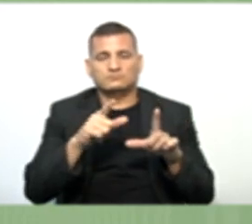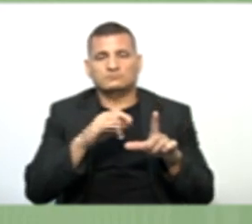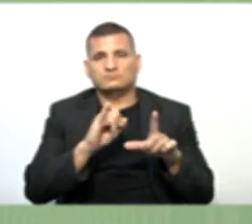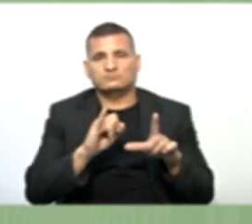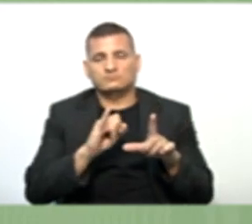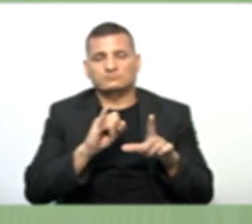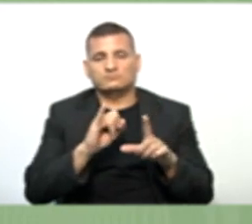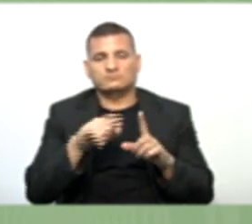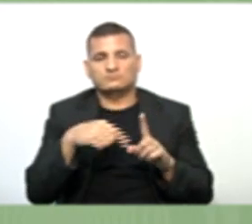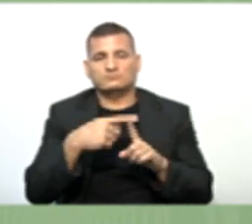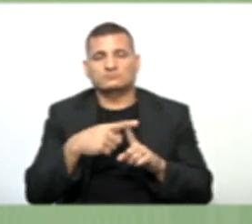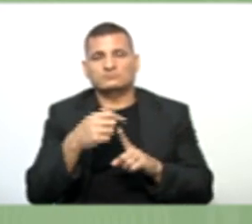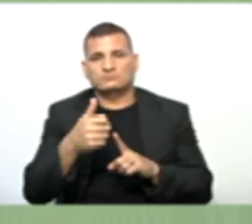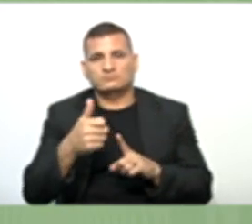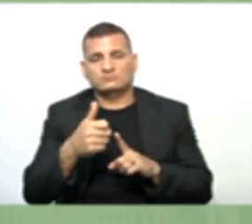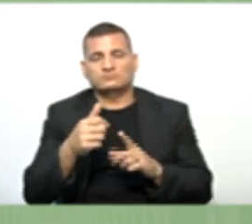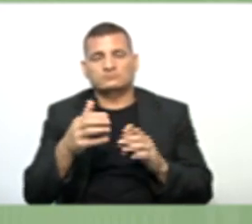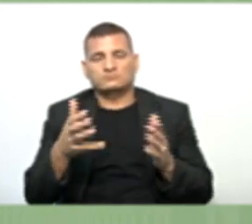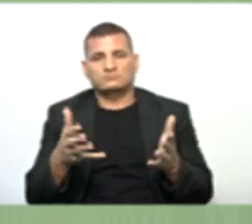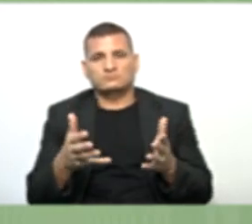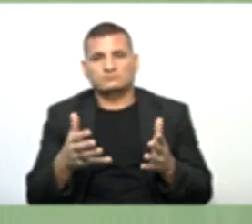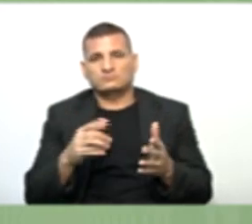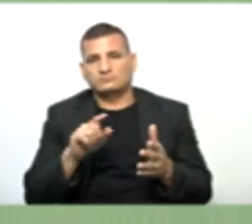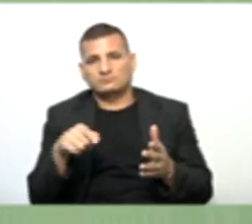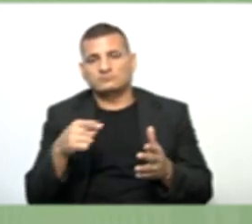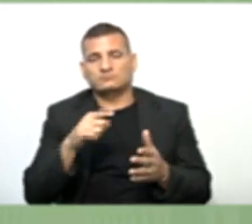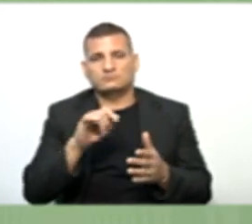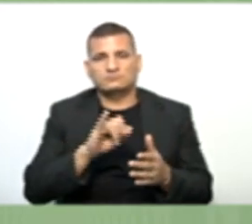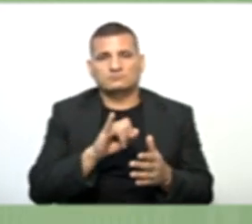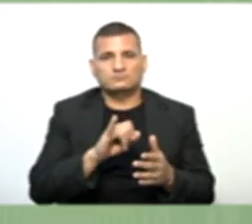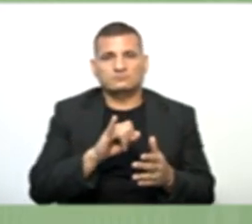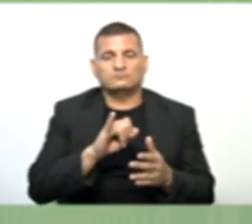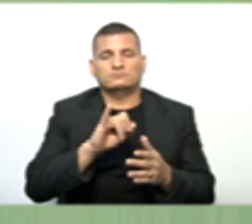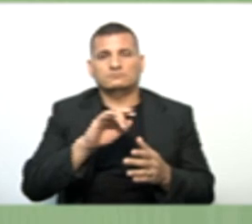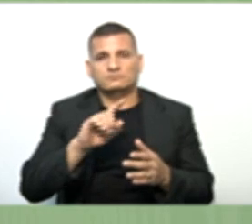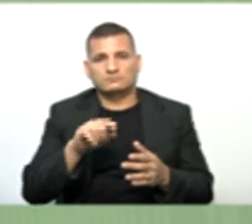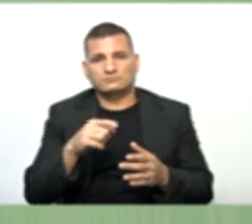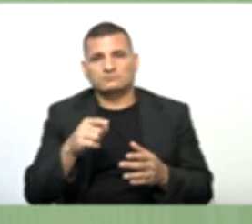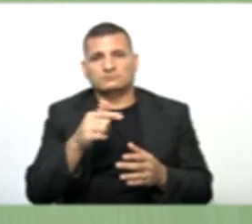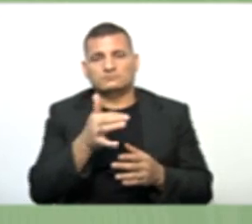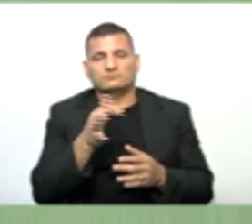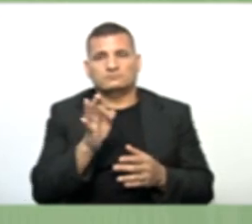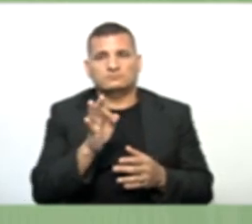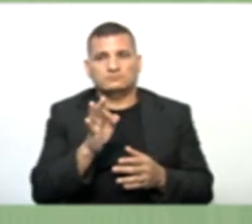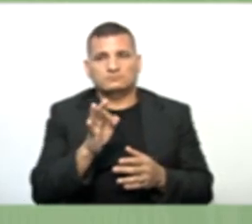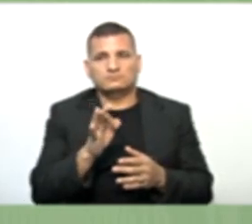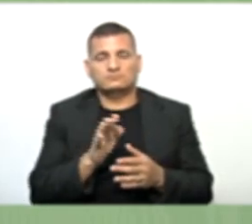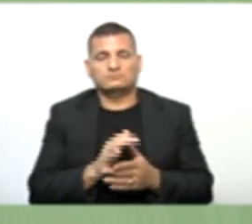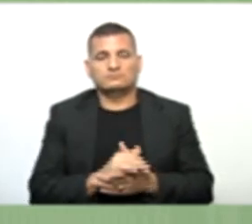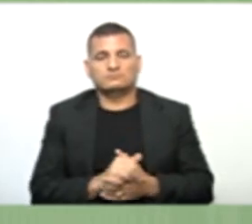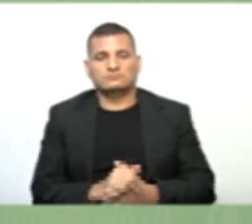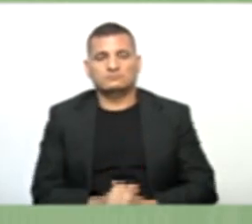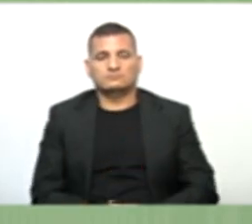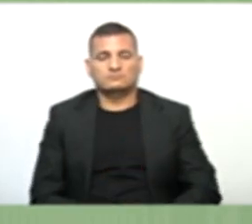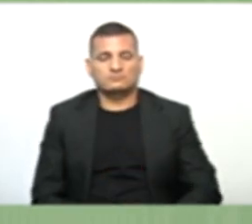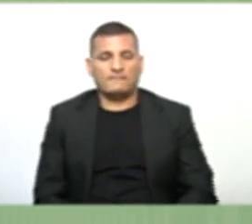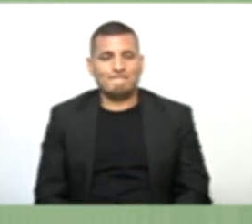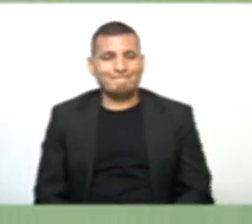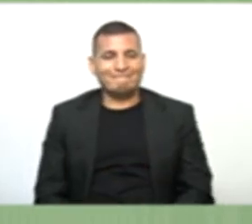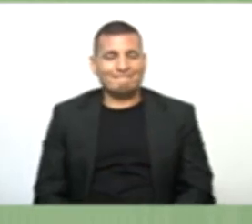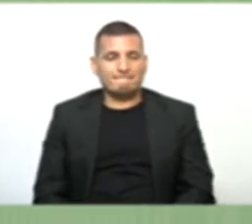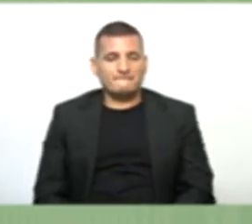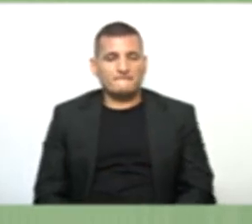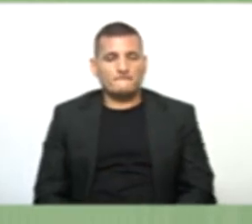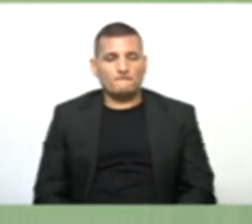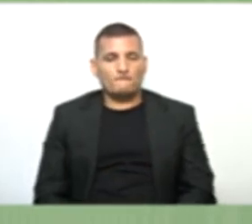passa a ser 10. Então, agora aqui, em vez de 9, é 10. Aí ele